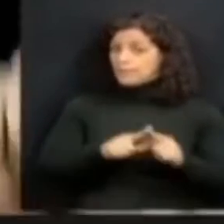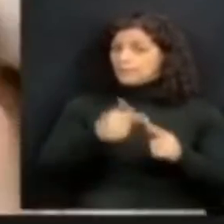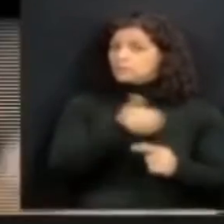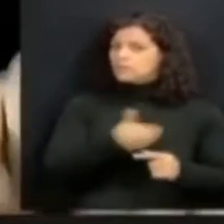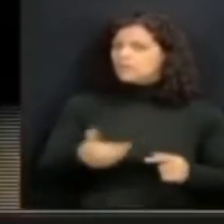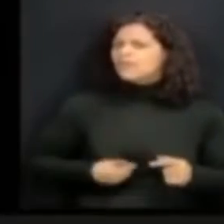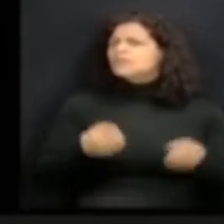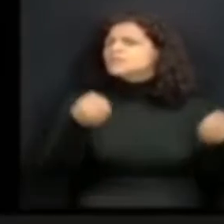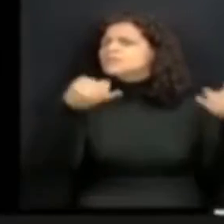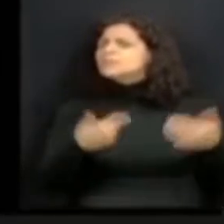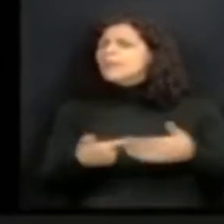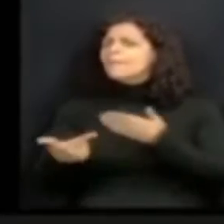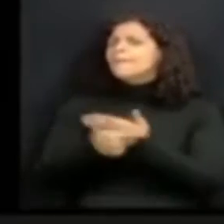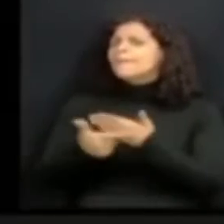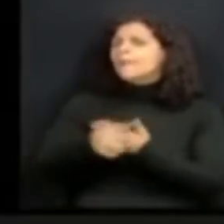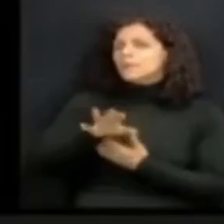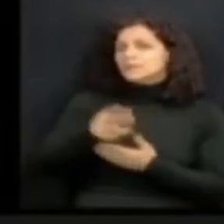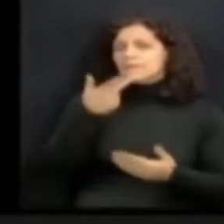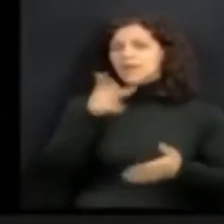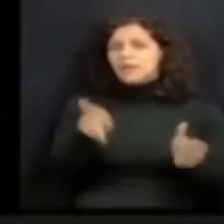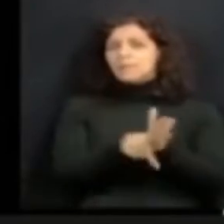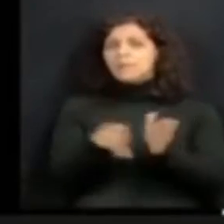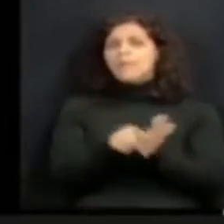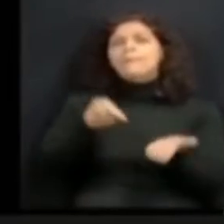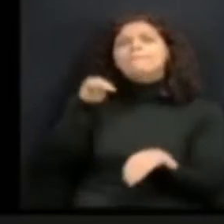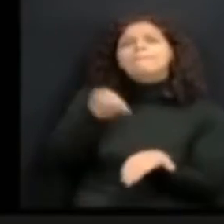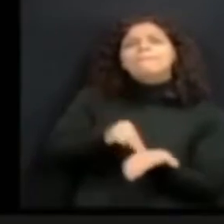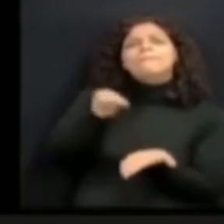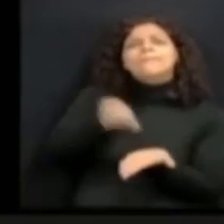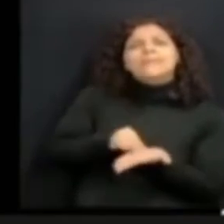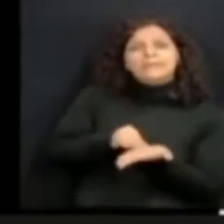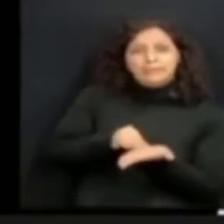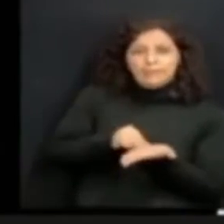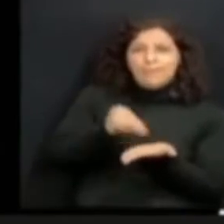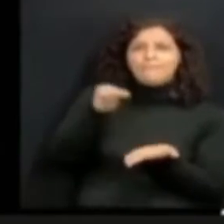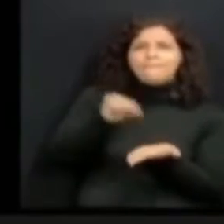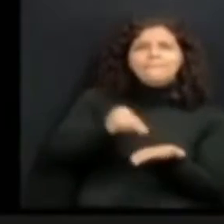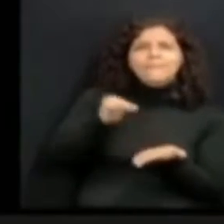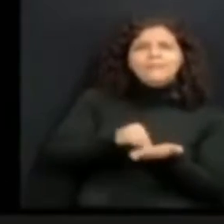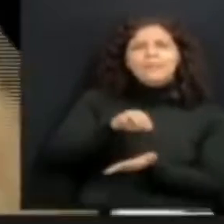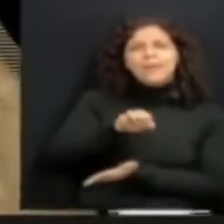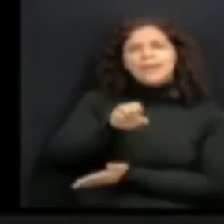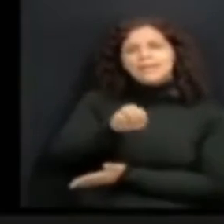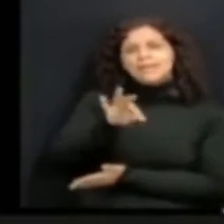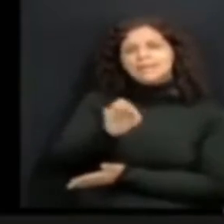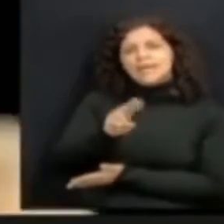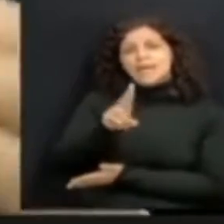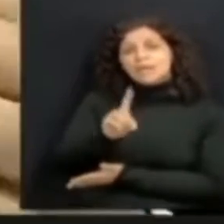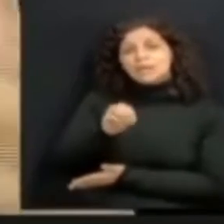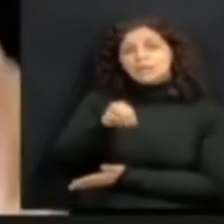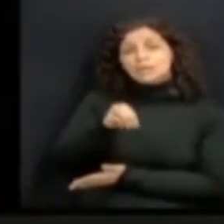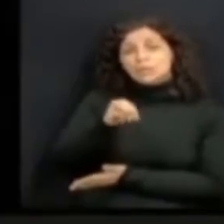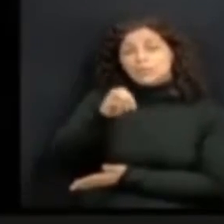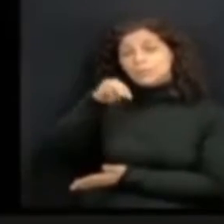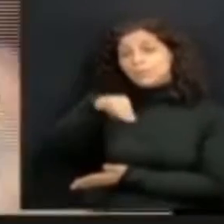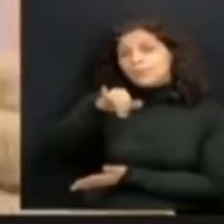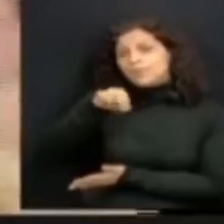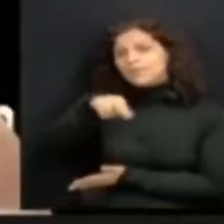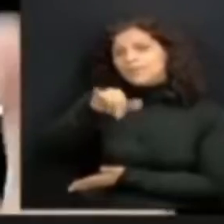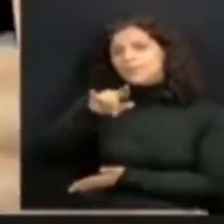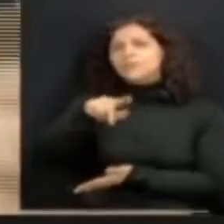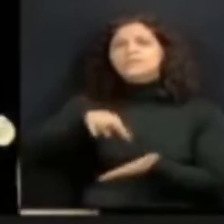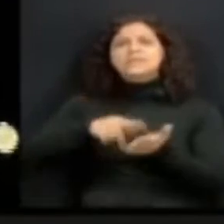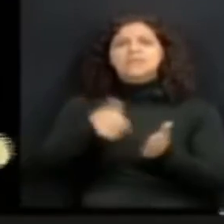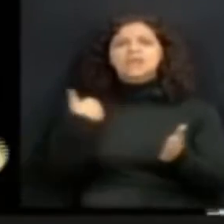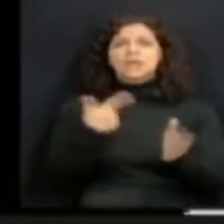está deixando claro o papel dele. É um Estado mínimo. O Estado mínimo, sim, através de lei. Está diminuindo o